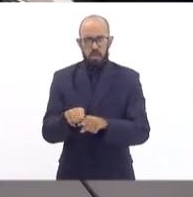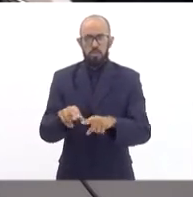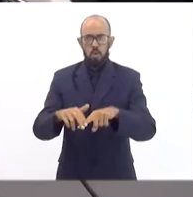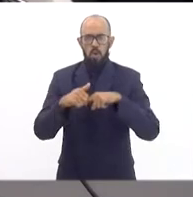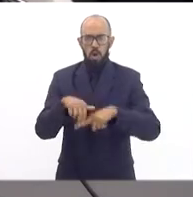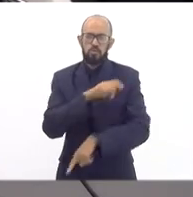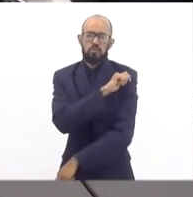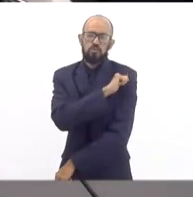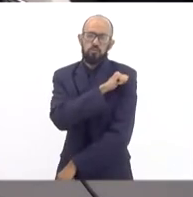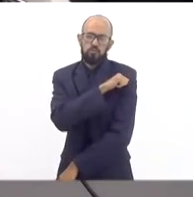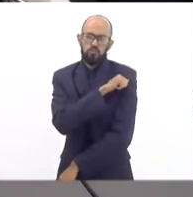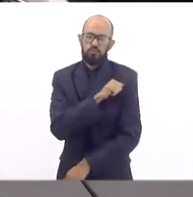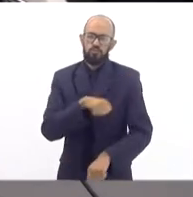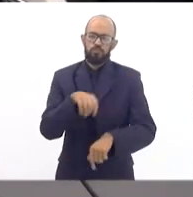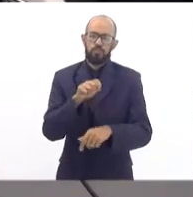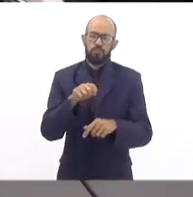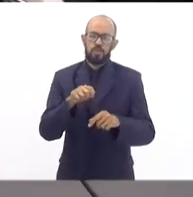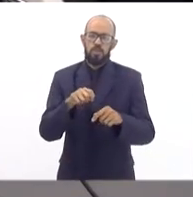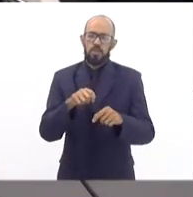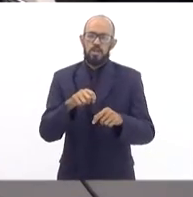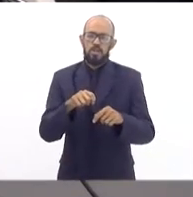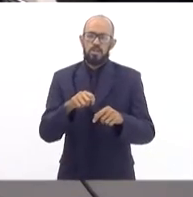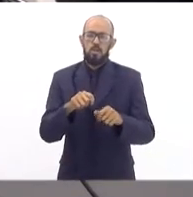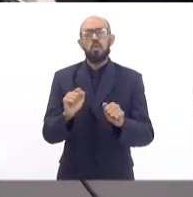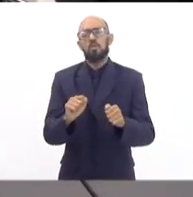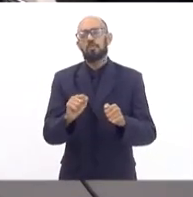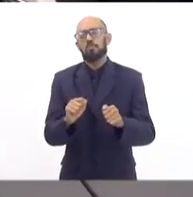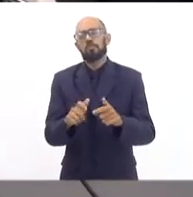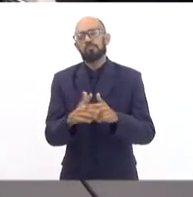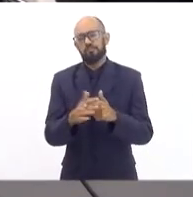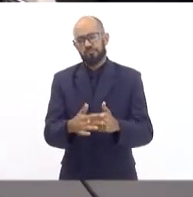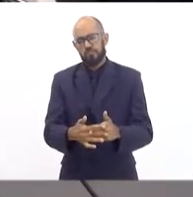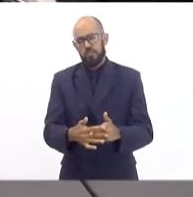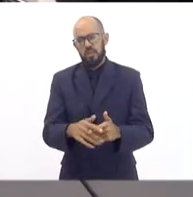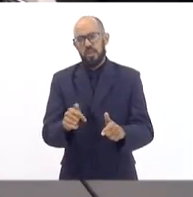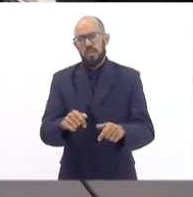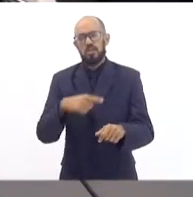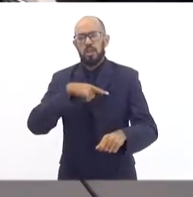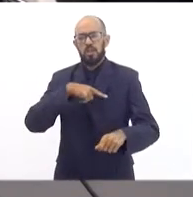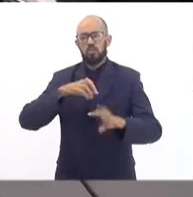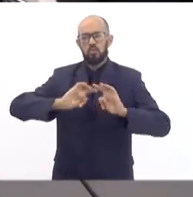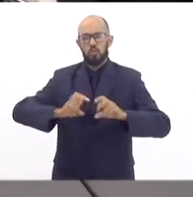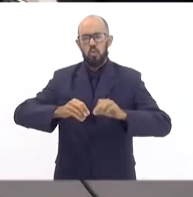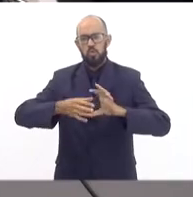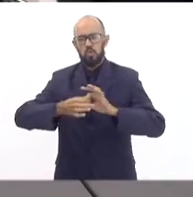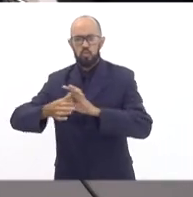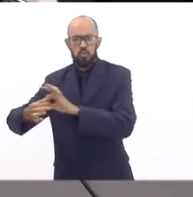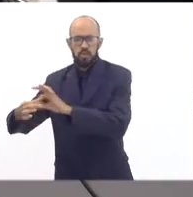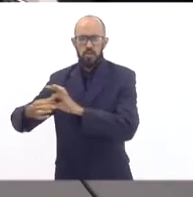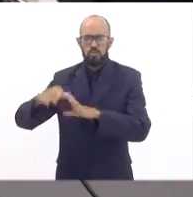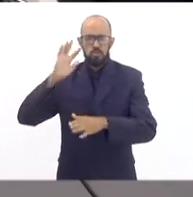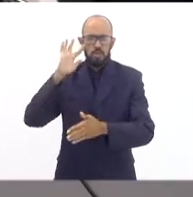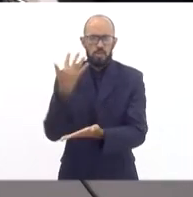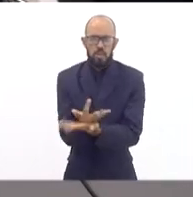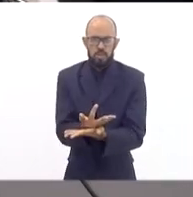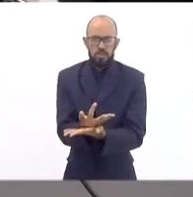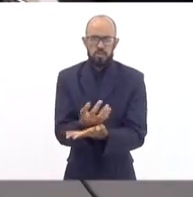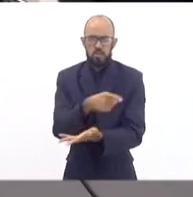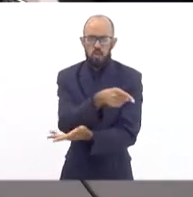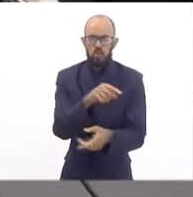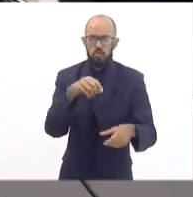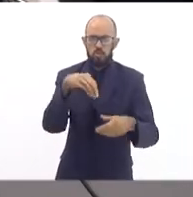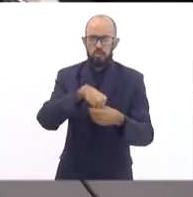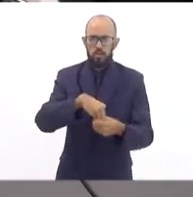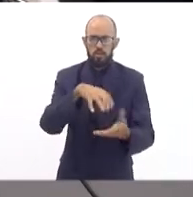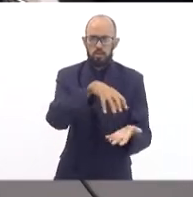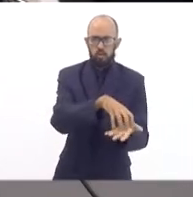que a gente tem. Então, tem todo um arcabouço aí, até de decisão, para tomada de decisão dos órgãos